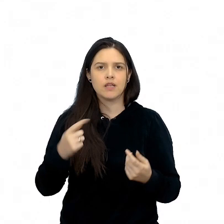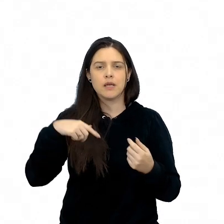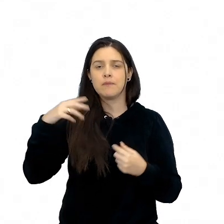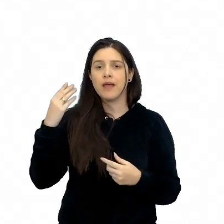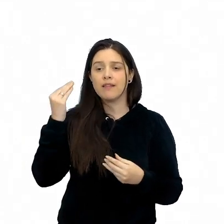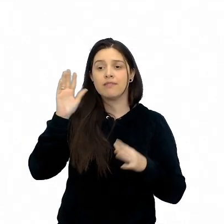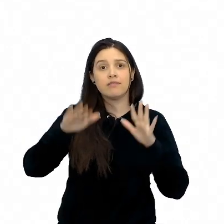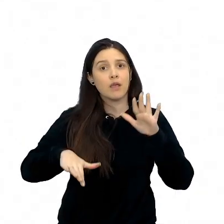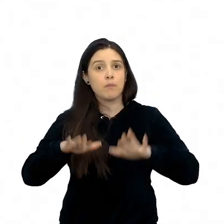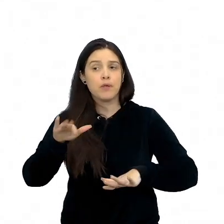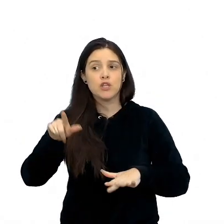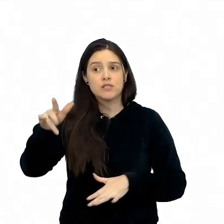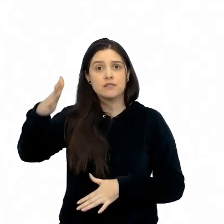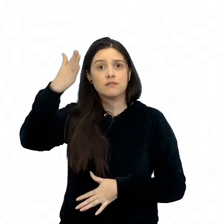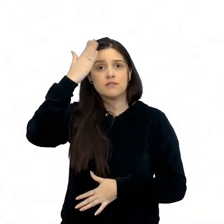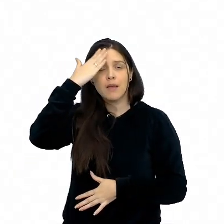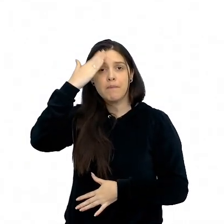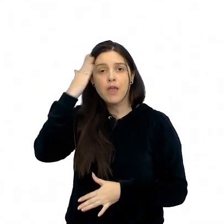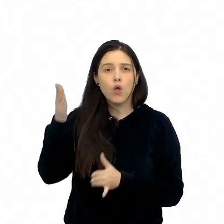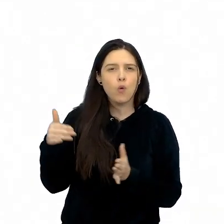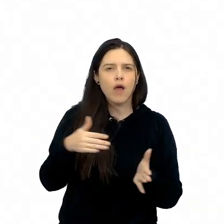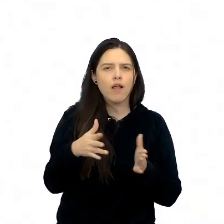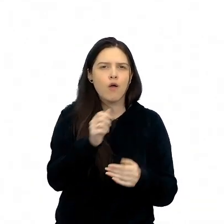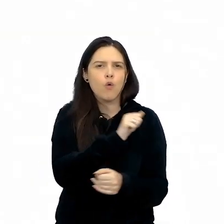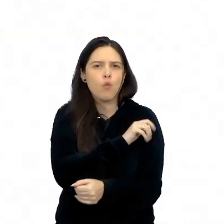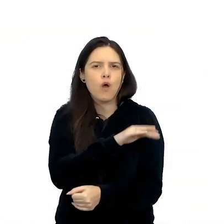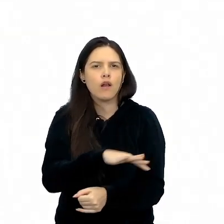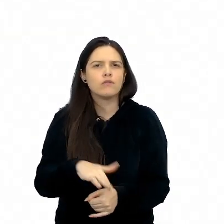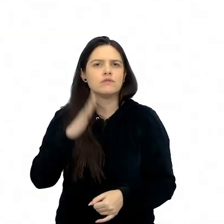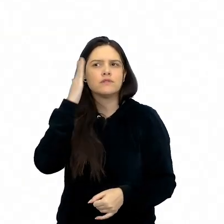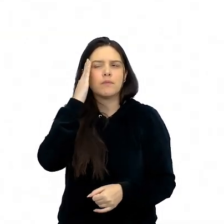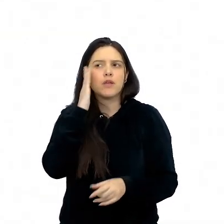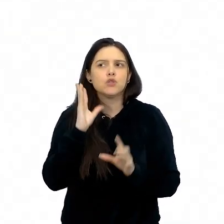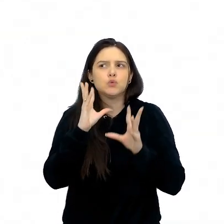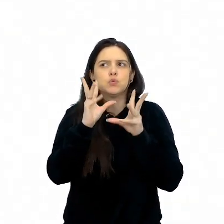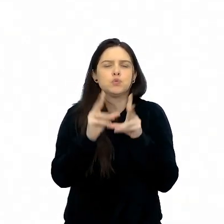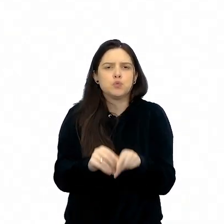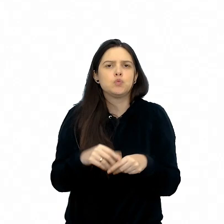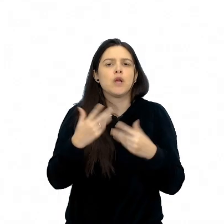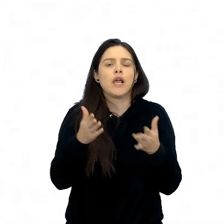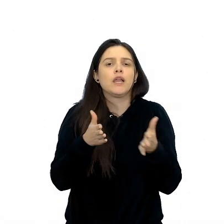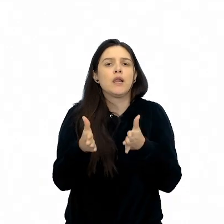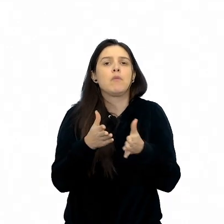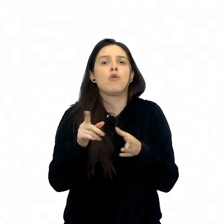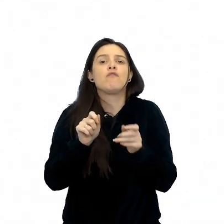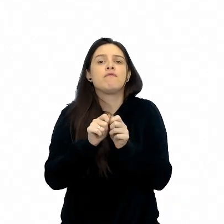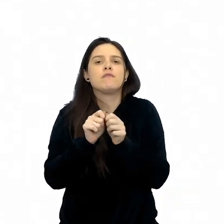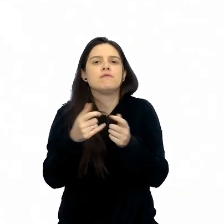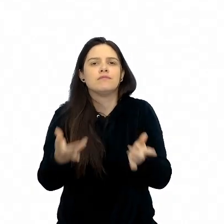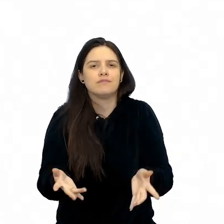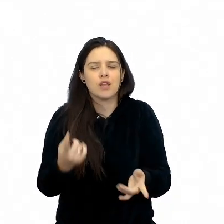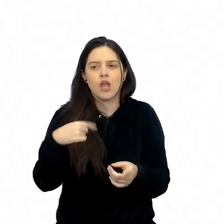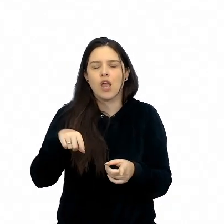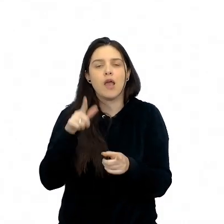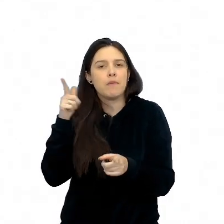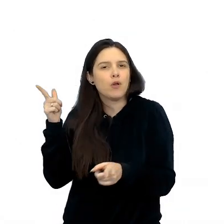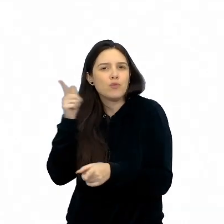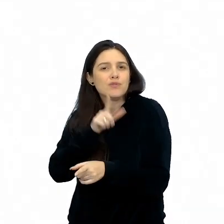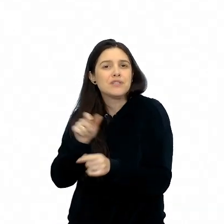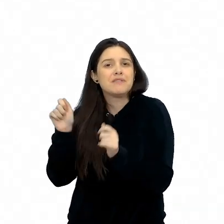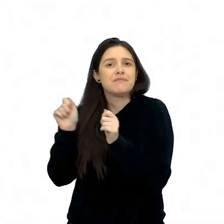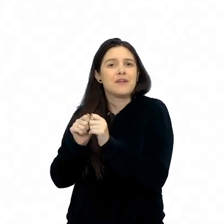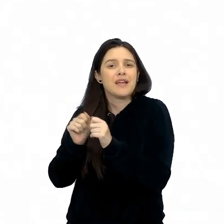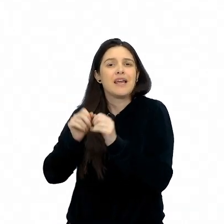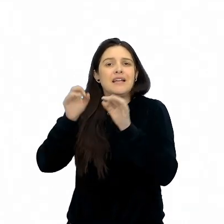do quê? Saber do caminhar do meu aluno para a gente saber o que eu tenho naquele momento para fazer, para poder conseguir fazer com que